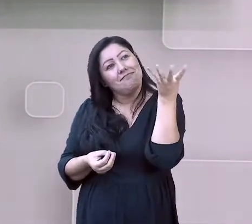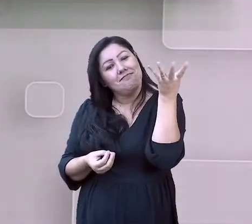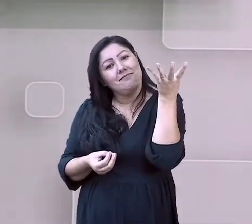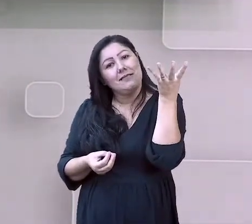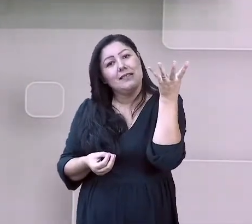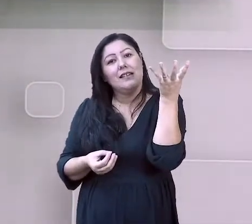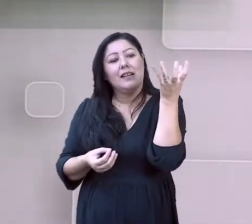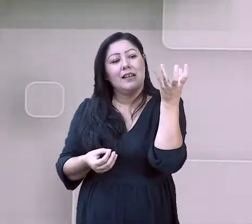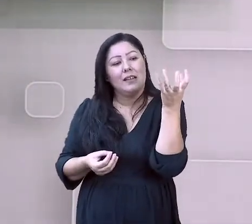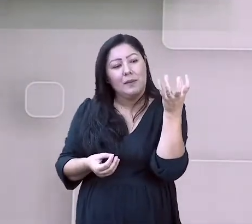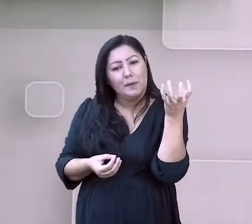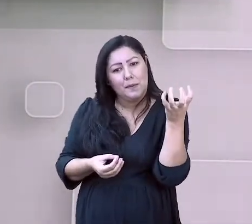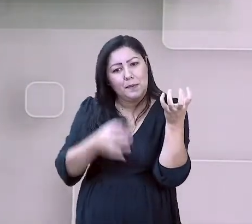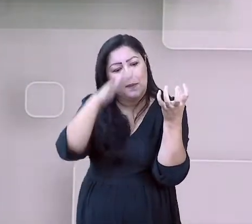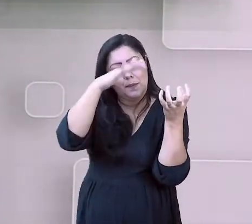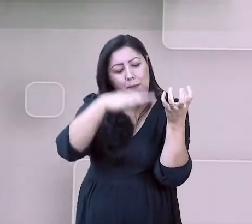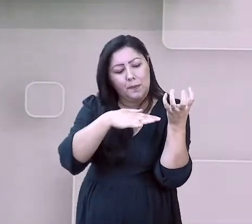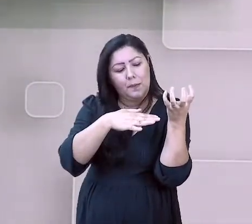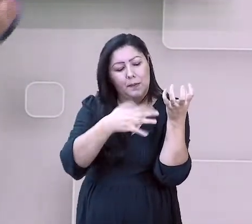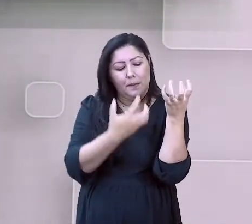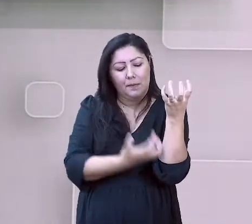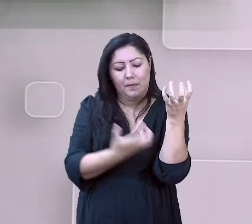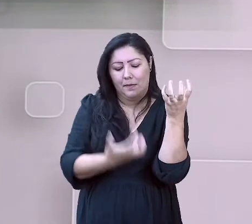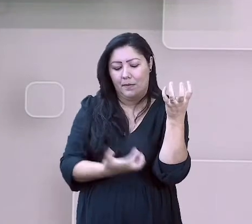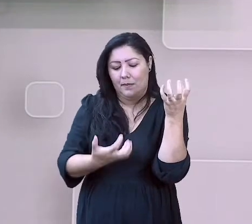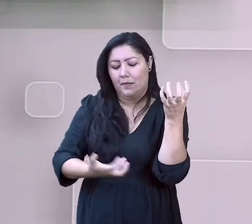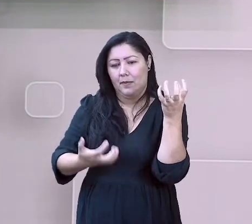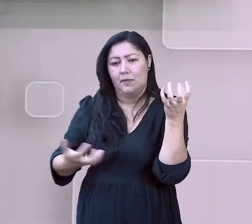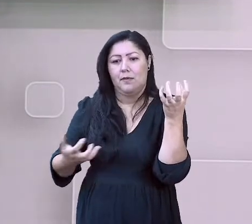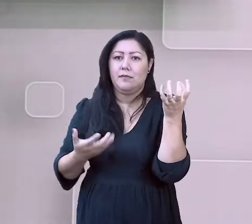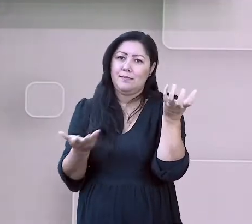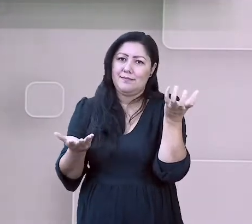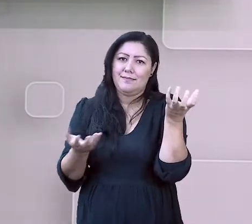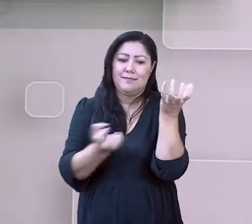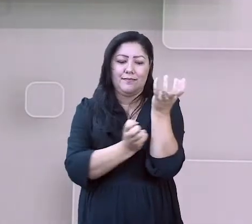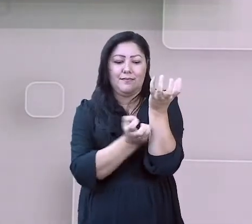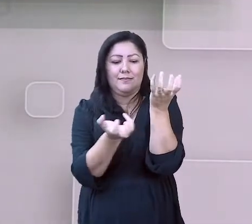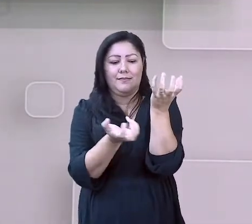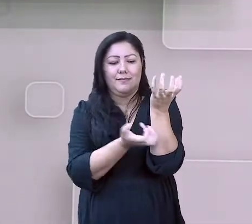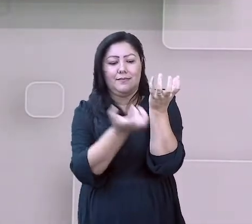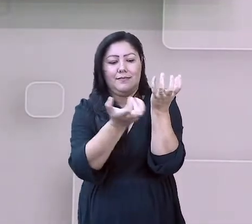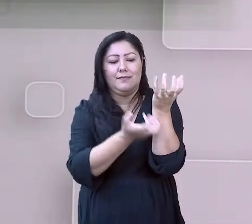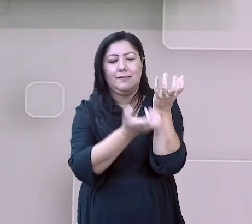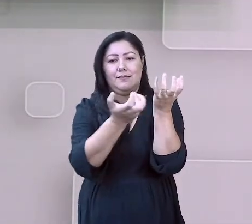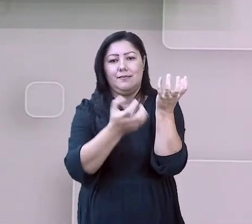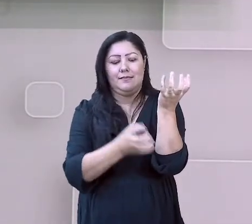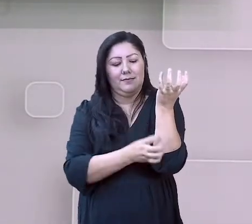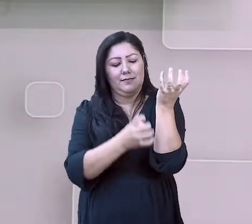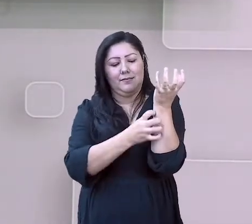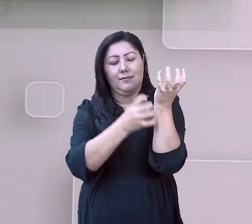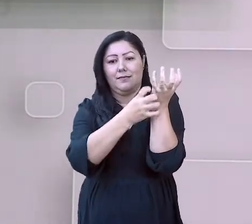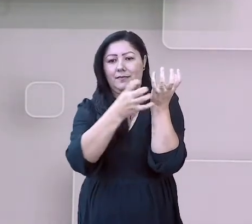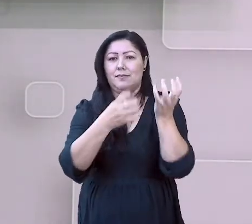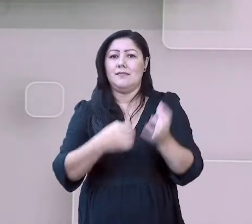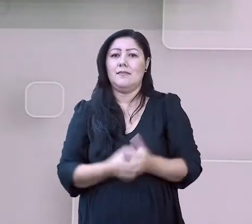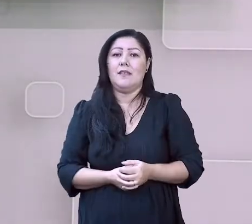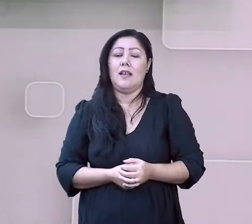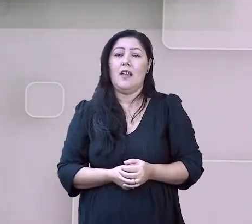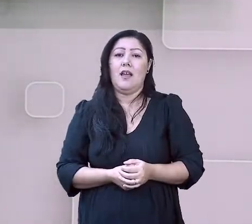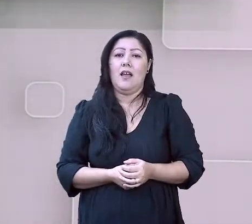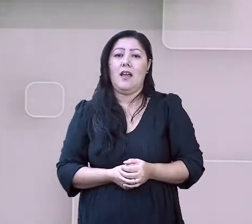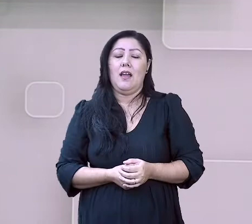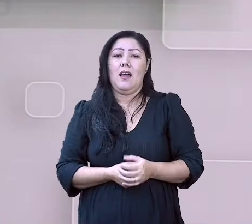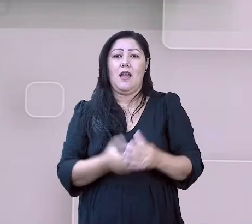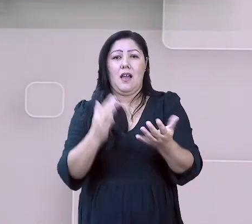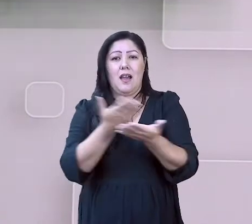mas são menores e têm mais galhos. E algumas chegam a perder as suas